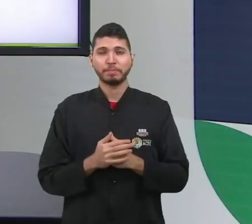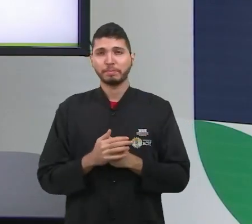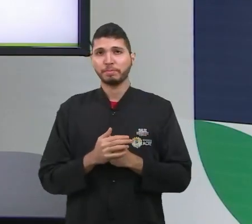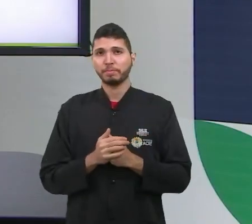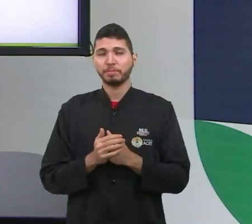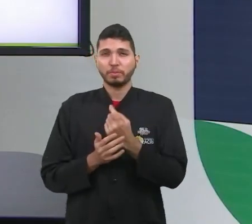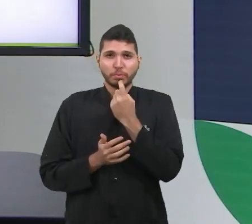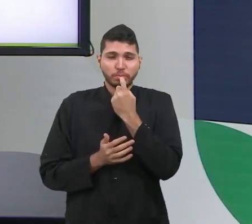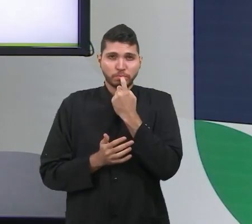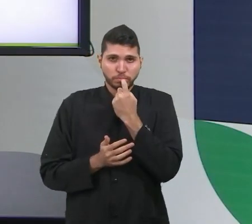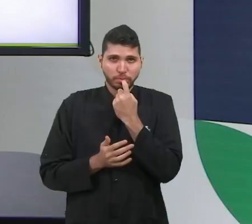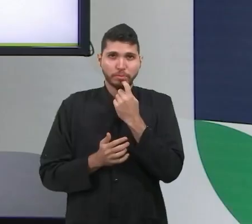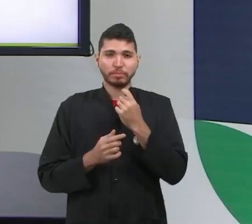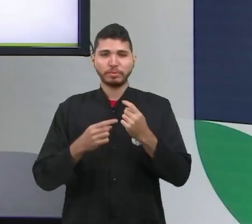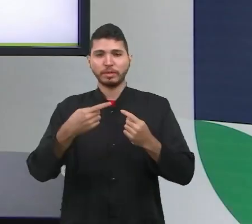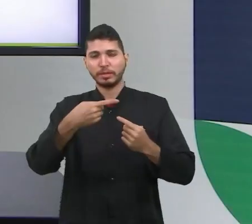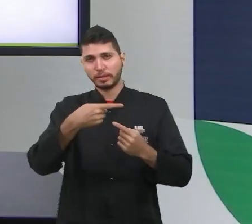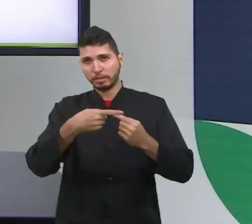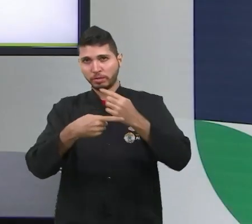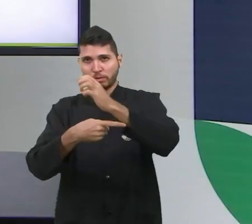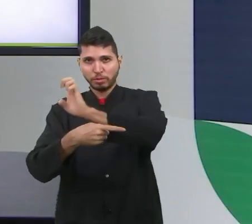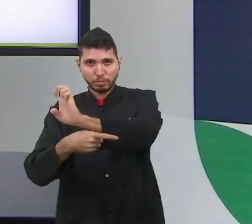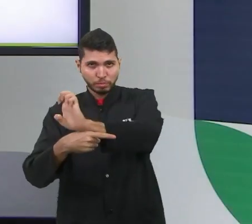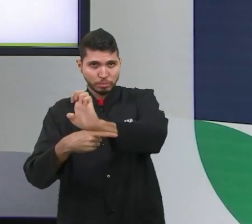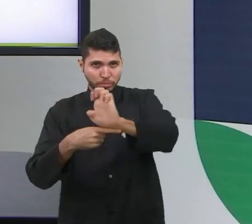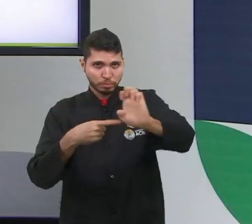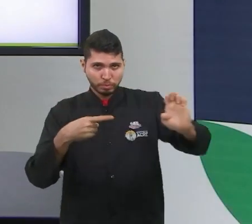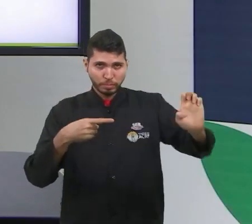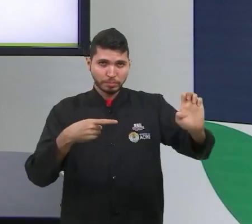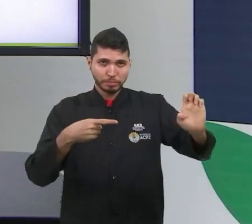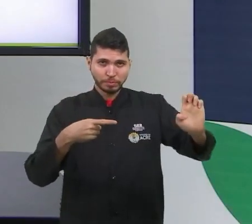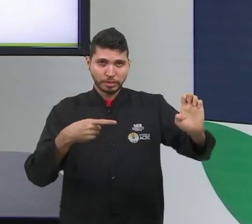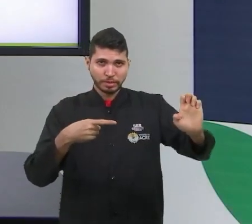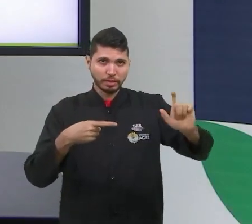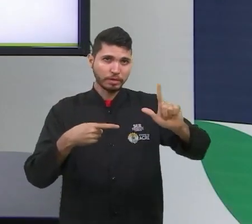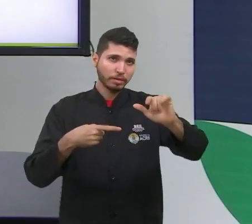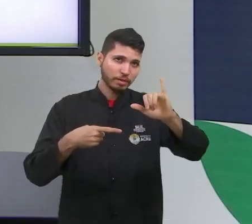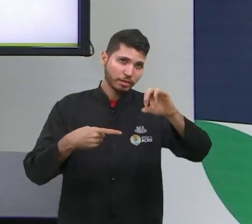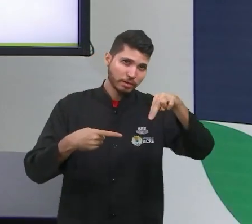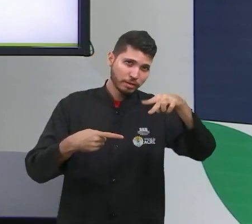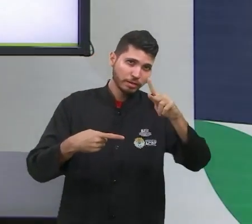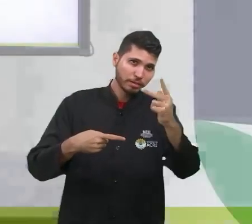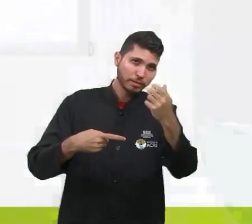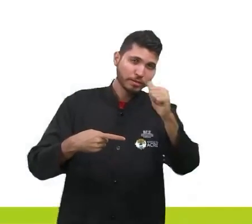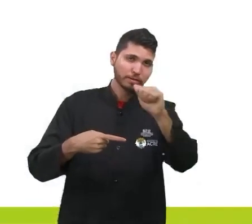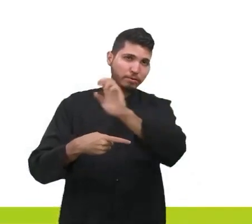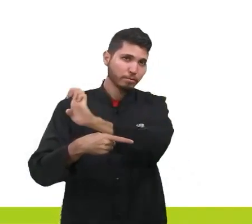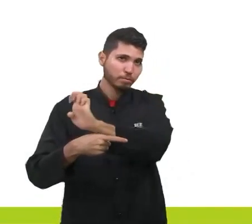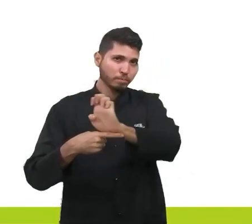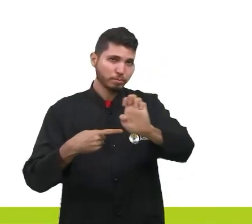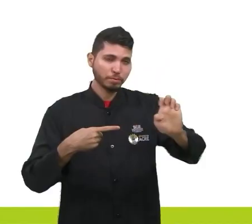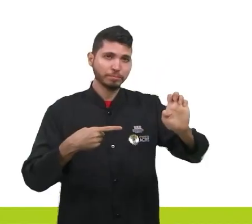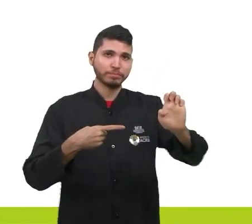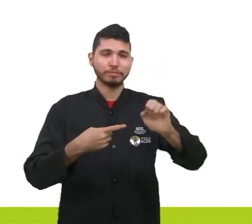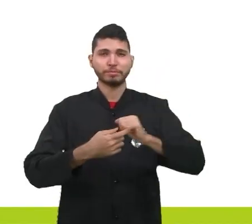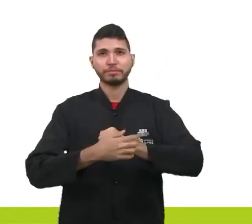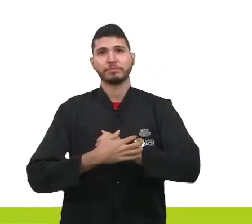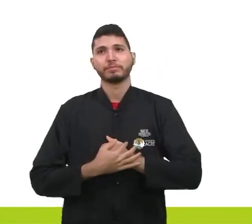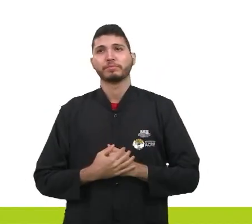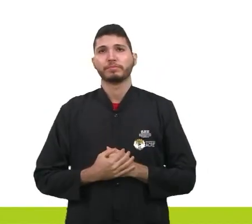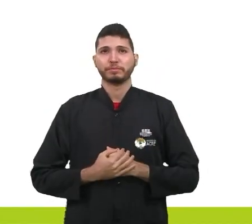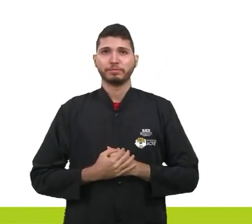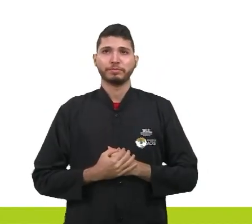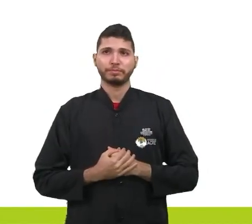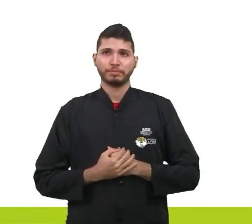do Equador. Conforme a latitude vai aumentando, acompanha aqui comigo na tela, ó,